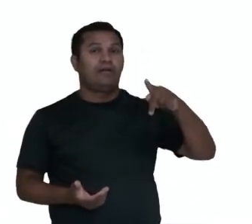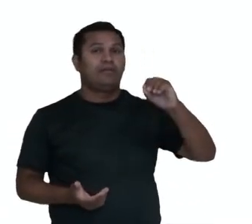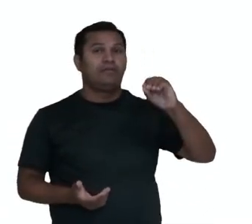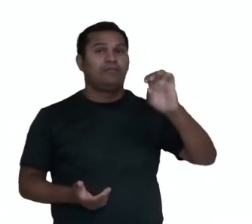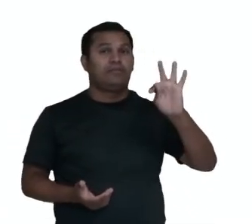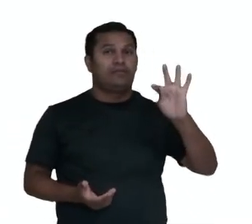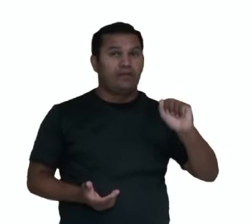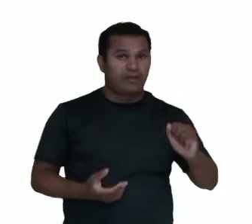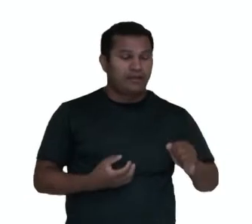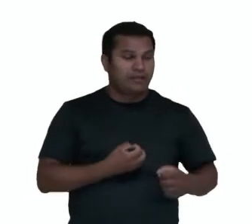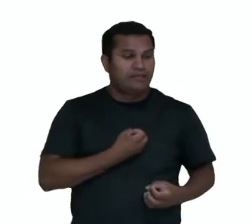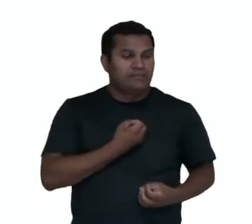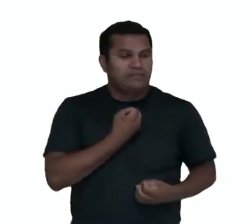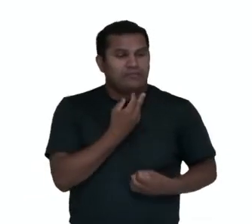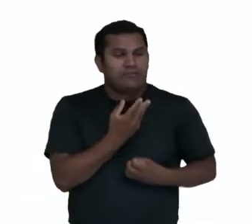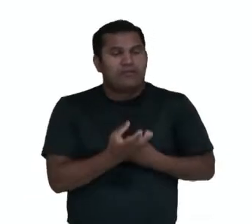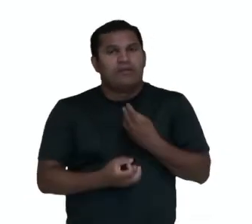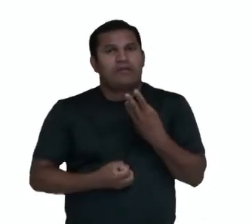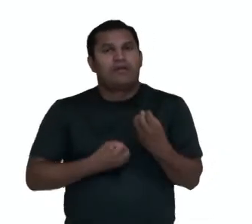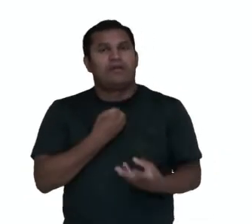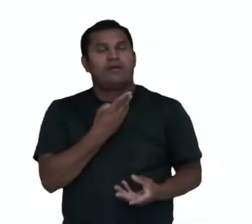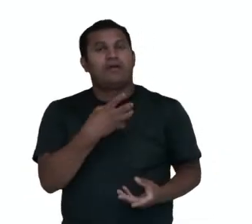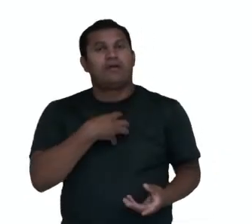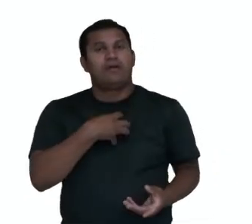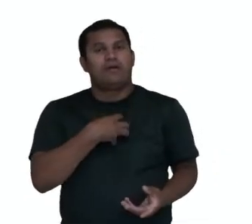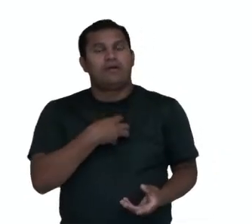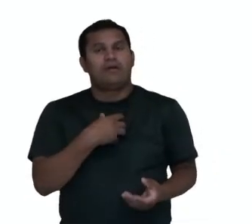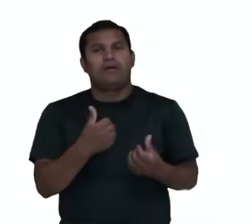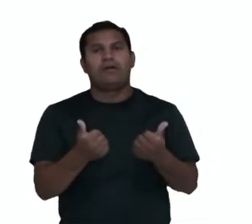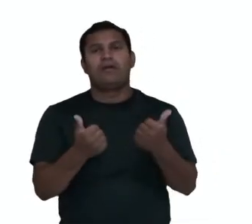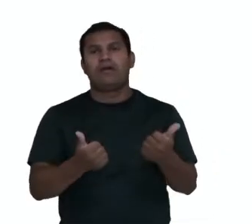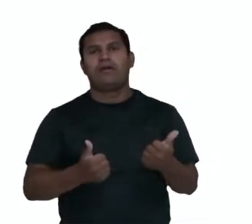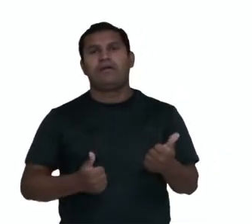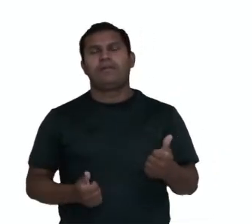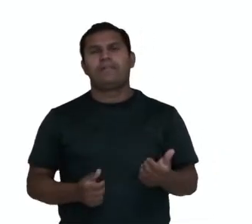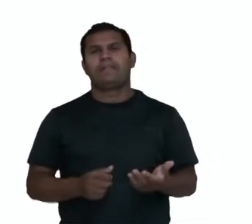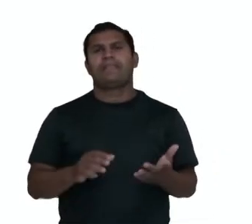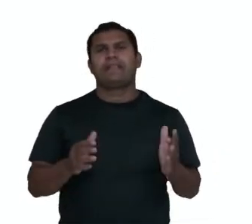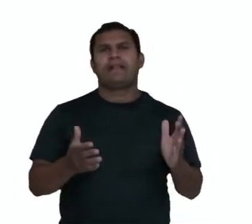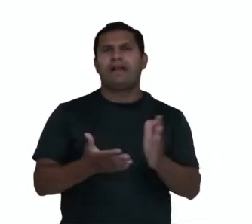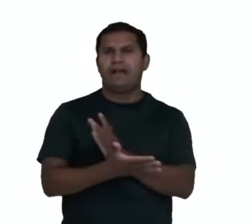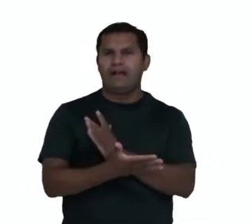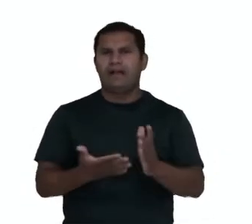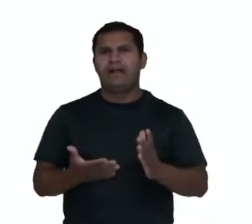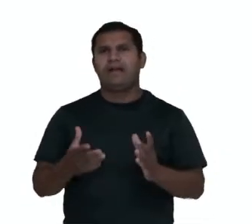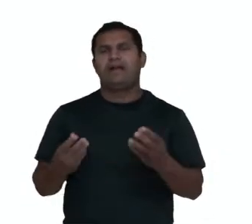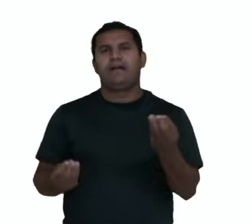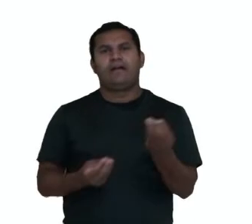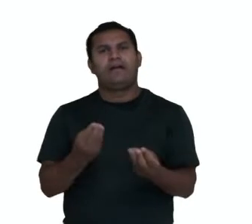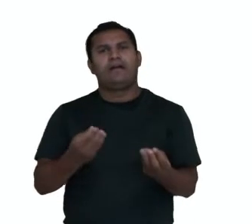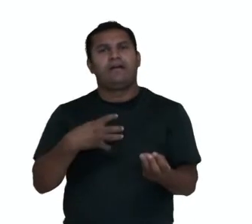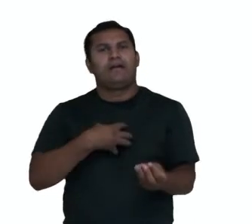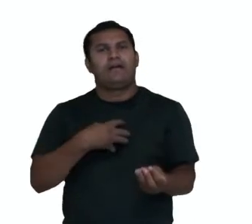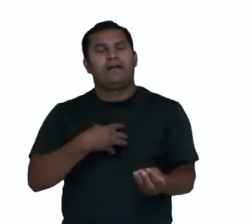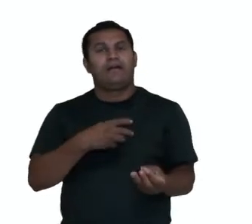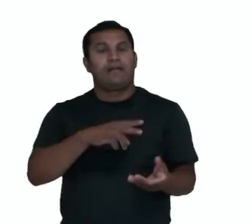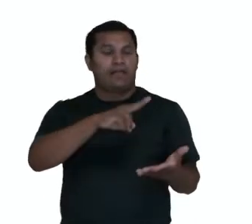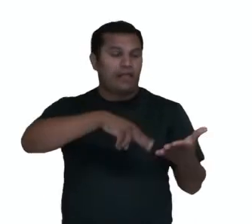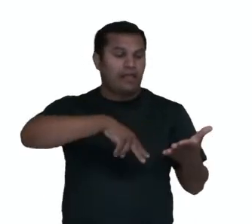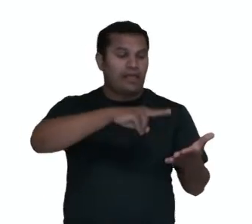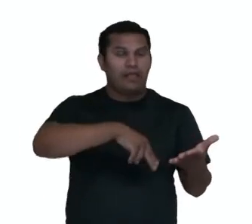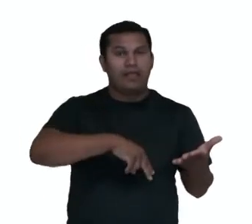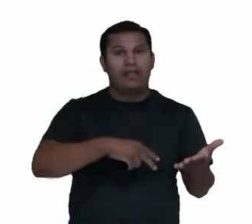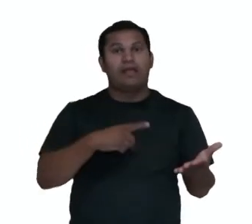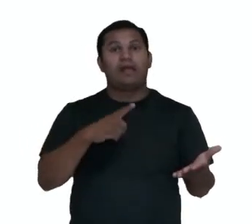maneira geral, usamos as palavras com dois diferentes sentidos. O sentido literal, também chamado de denotativo, e